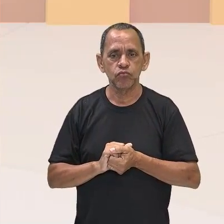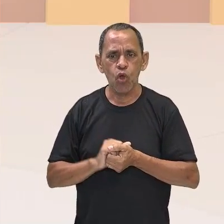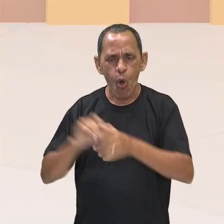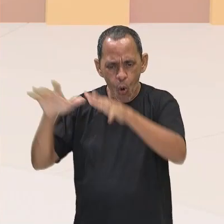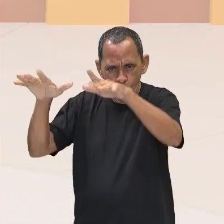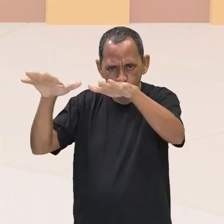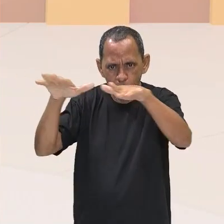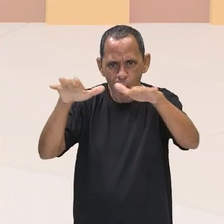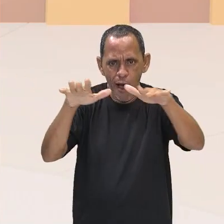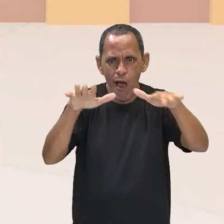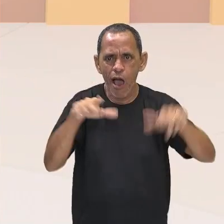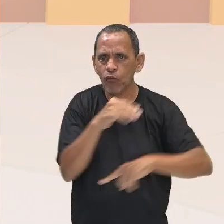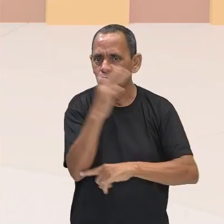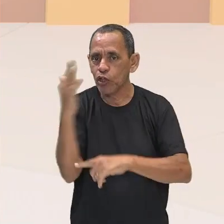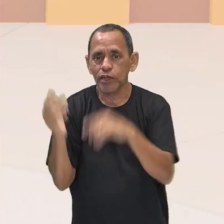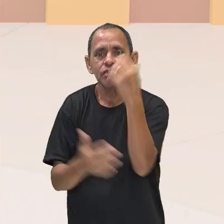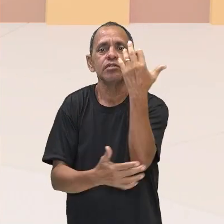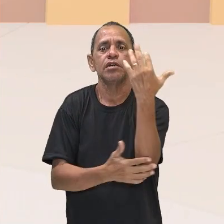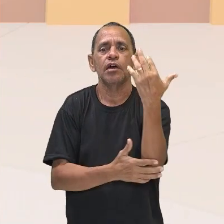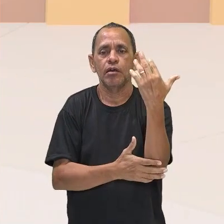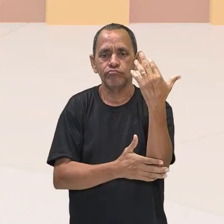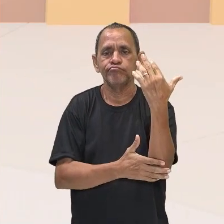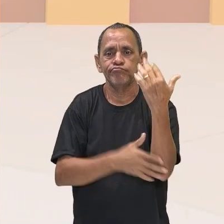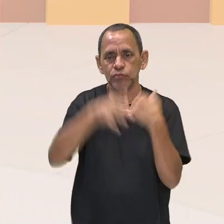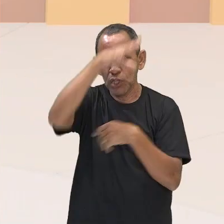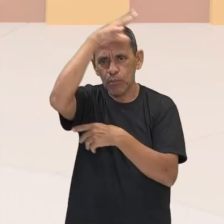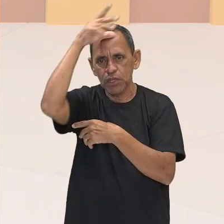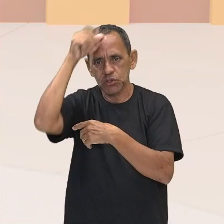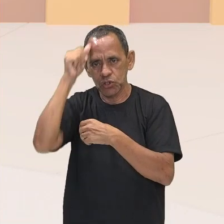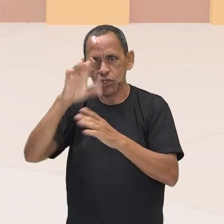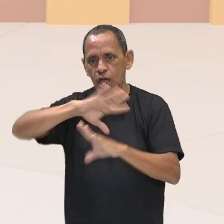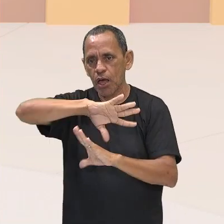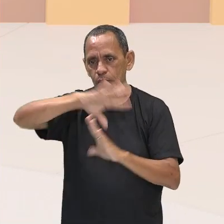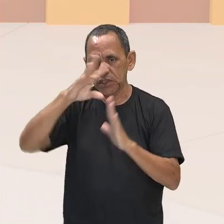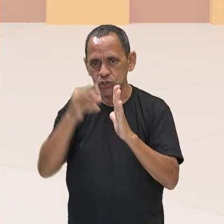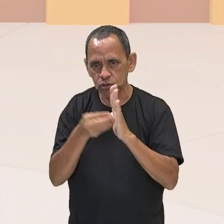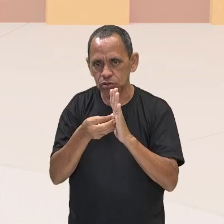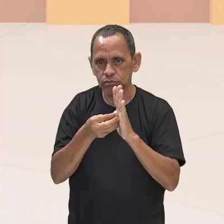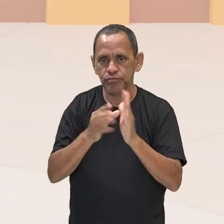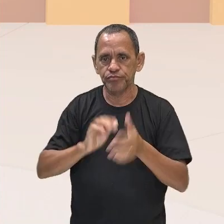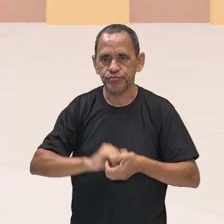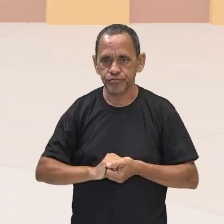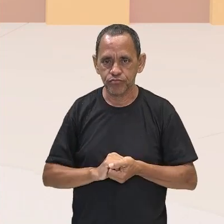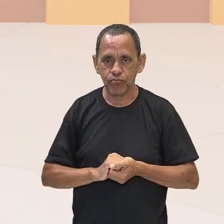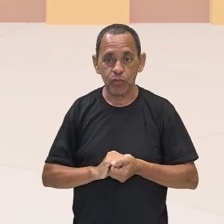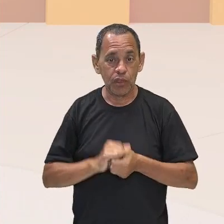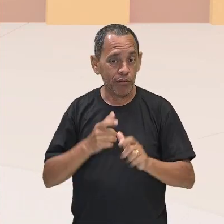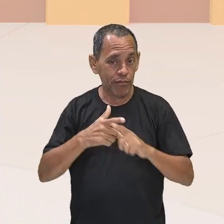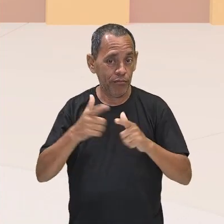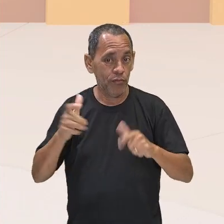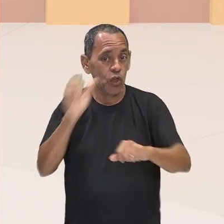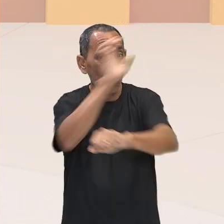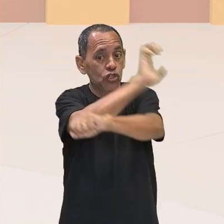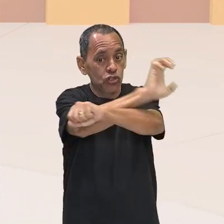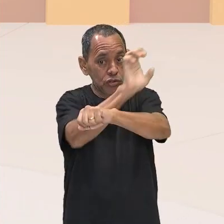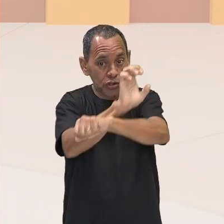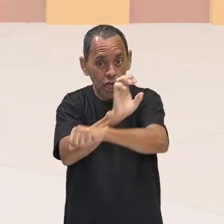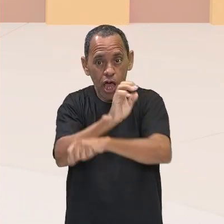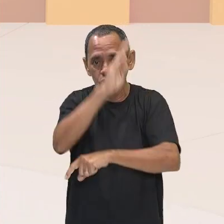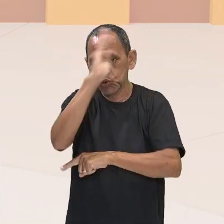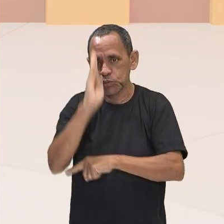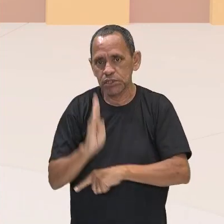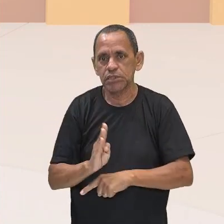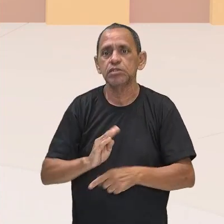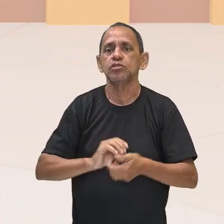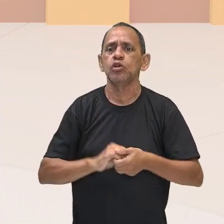nossa floresta amazônica. Mas nosso território é grande, é o maior estado do nosso país. É necessário, então,